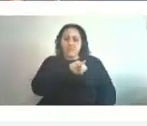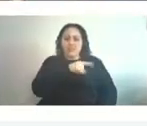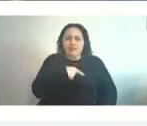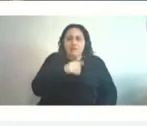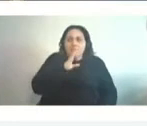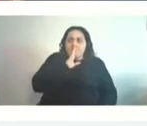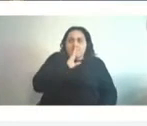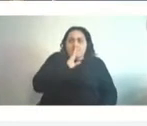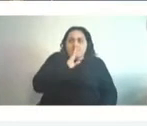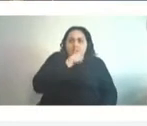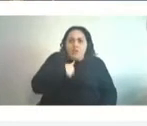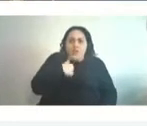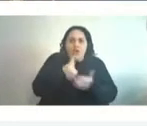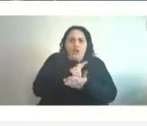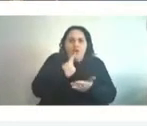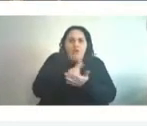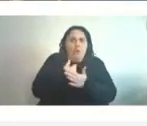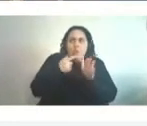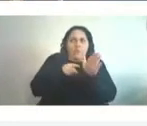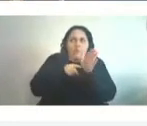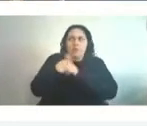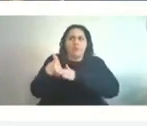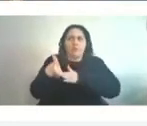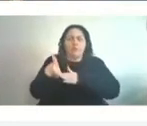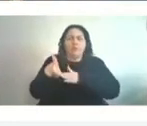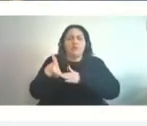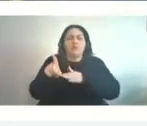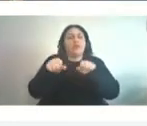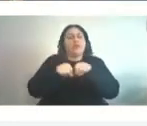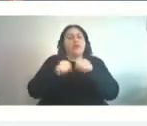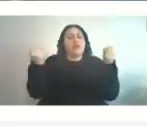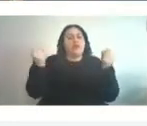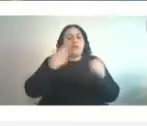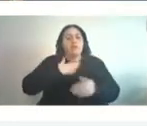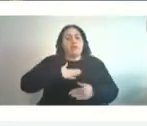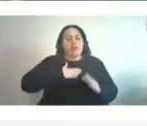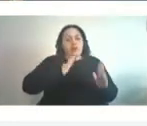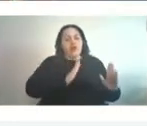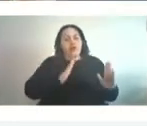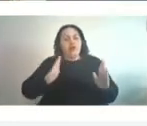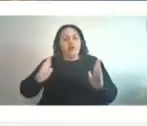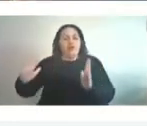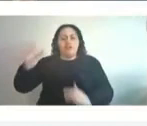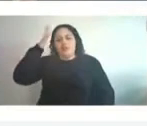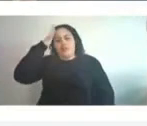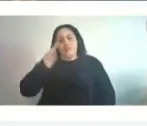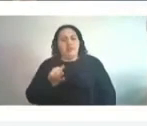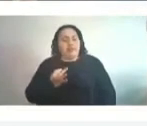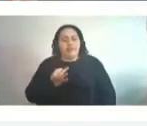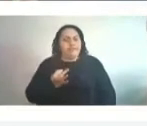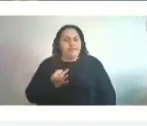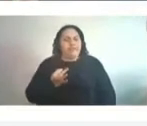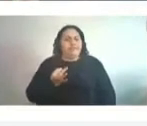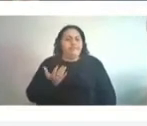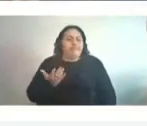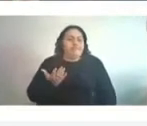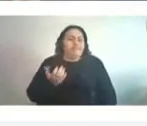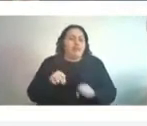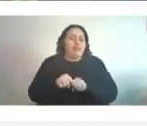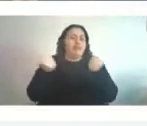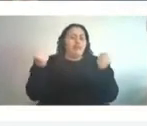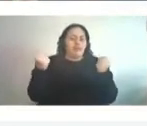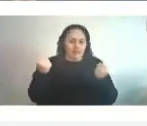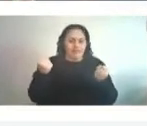à ordem que foi colocada na possibilidade dessa compreensão. E essa perspectiva assume, então,